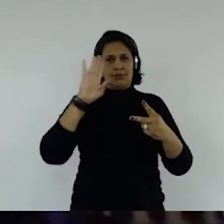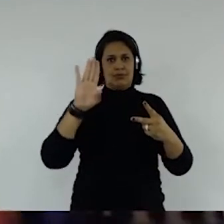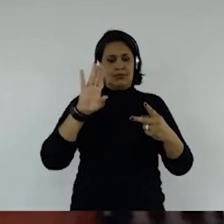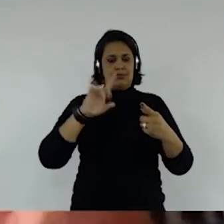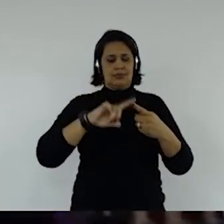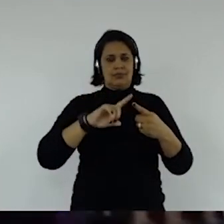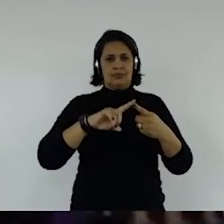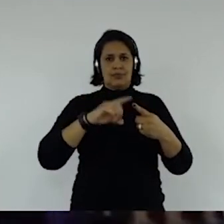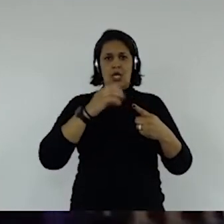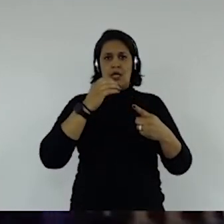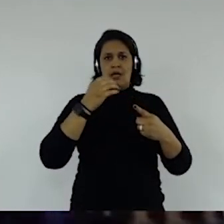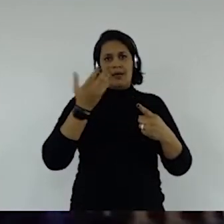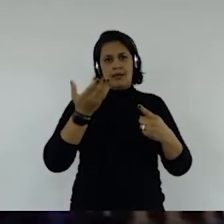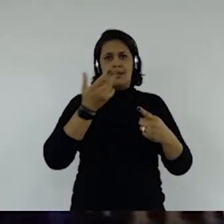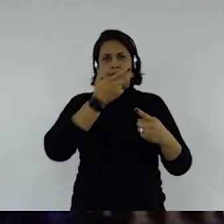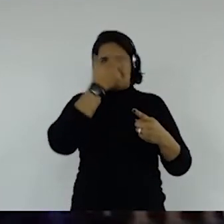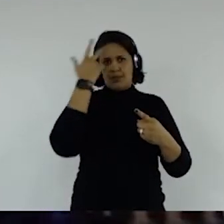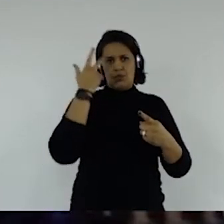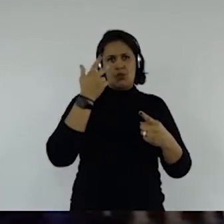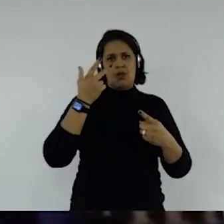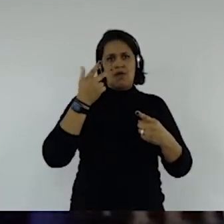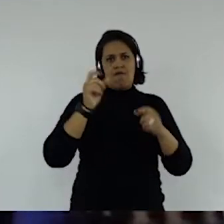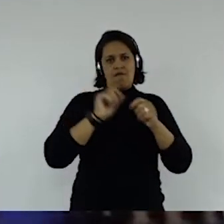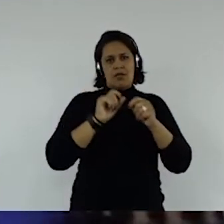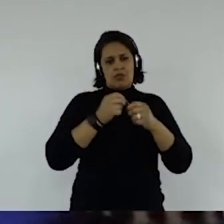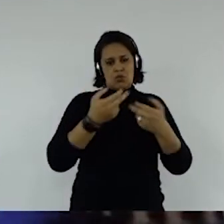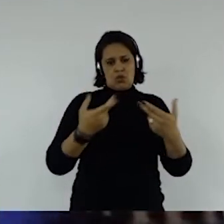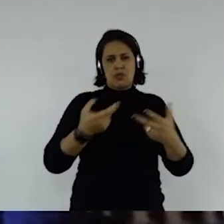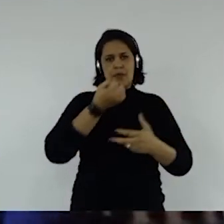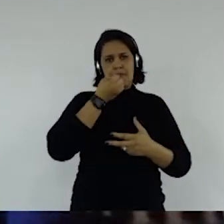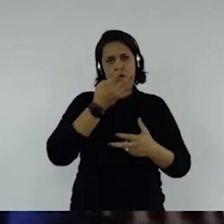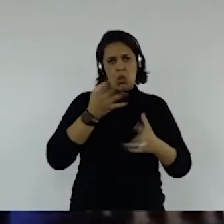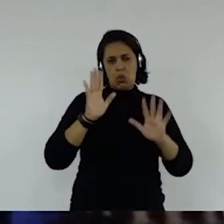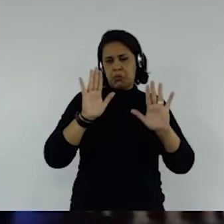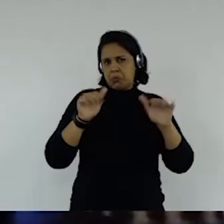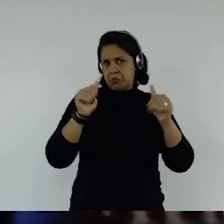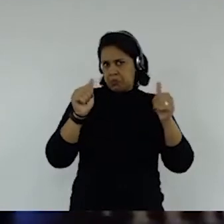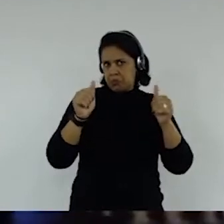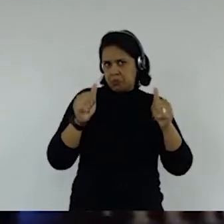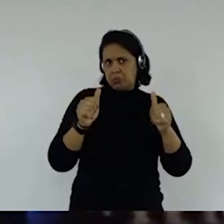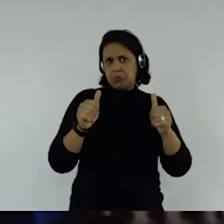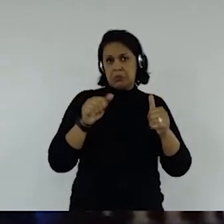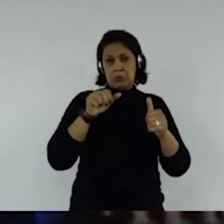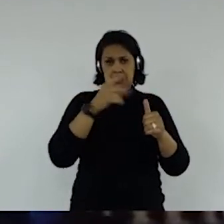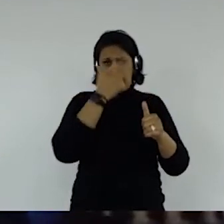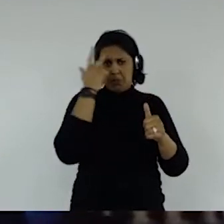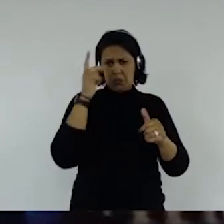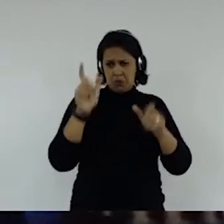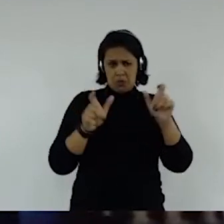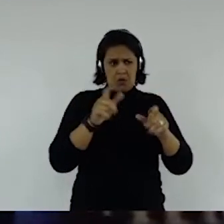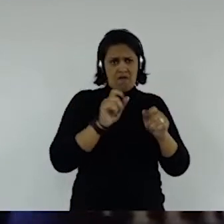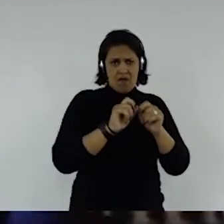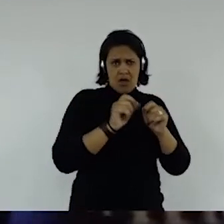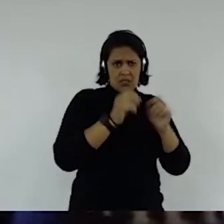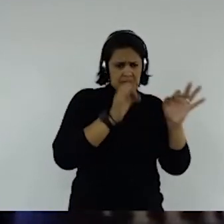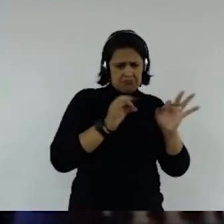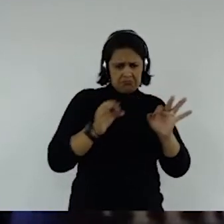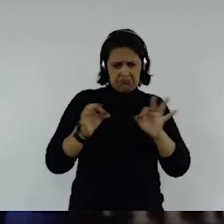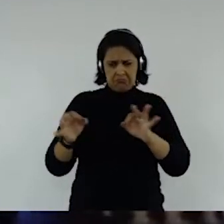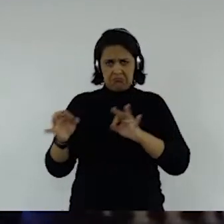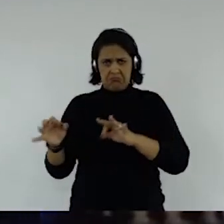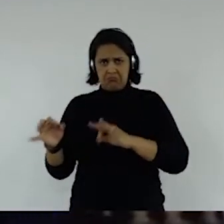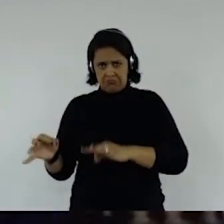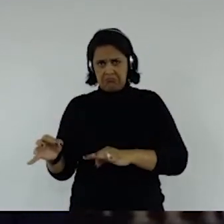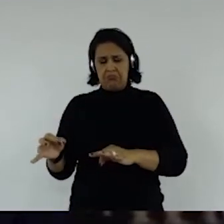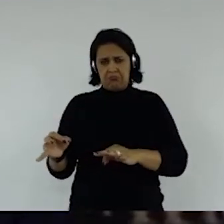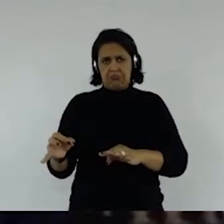da boa-fé, que os senhores já falaram, né? A ideia da boa-fé, a boa-fé funcionando, né, como no 478, como formadora de